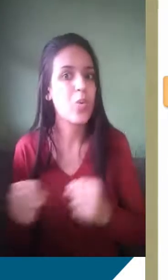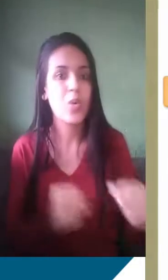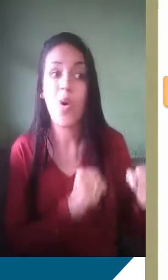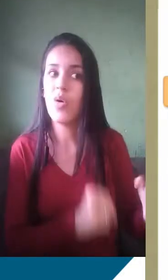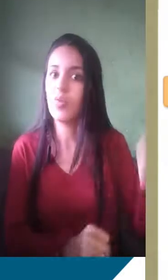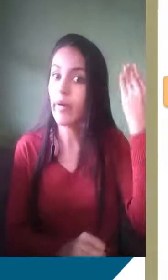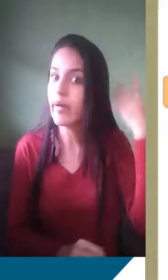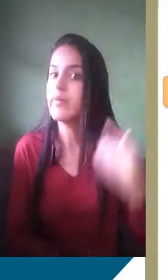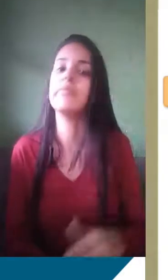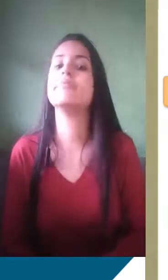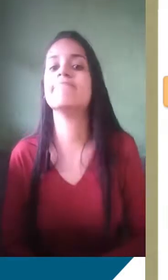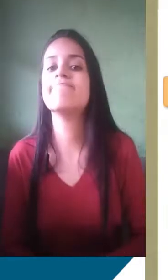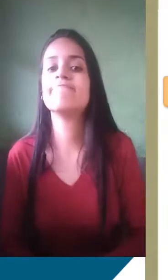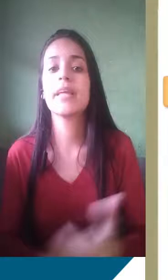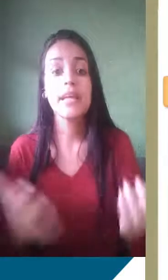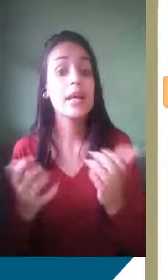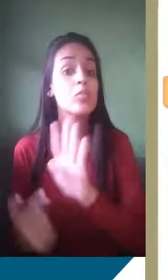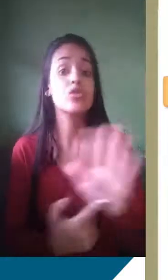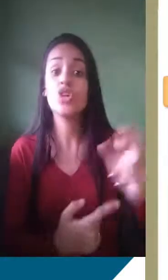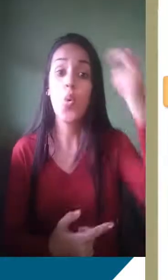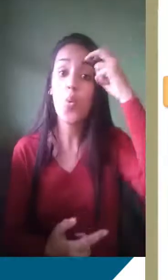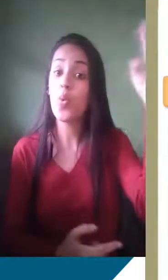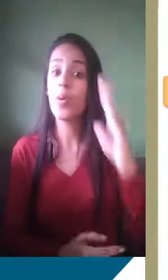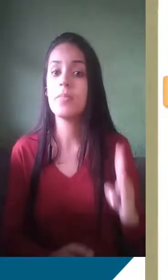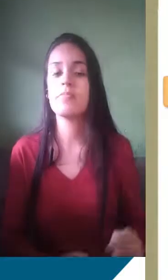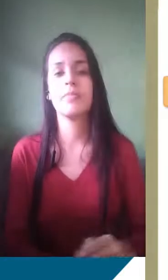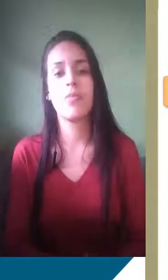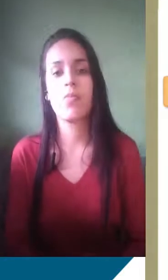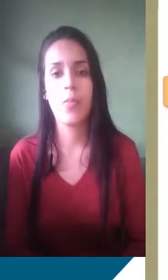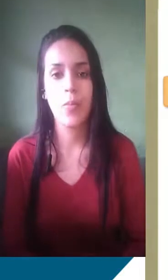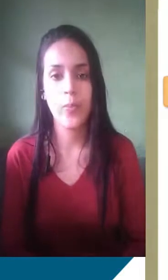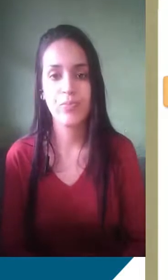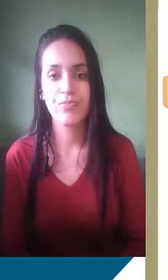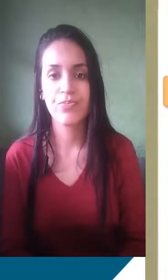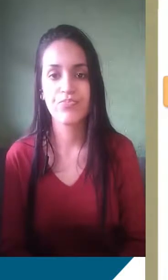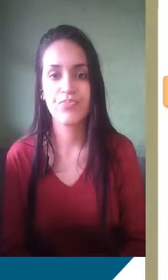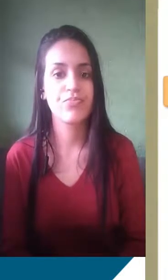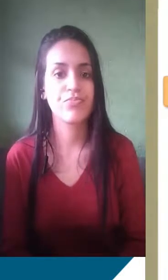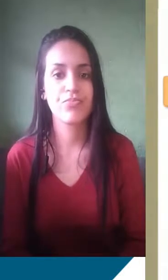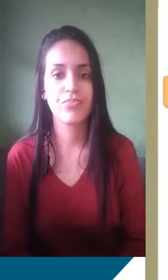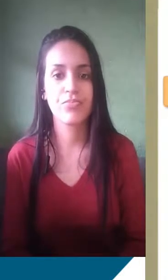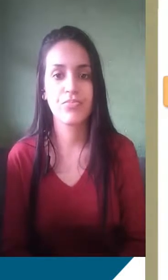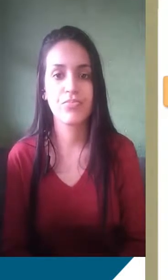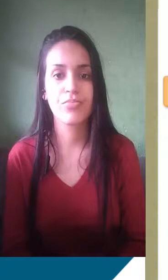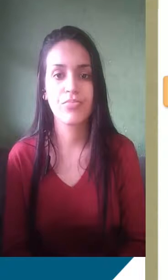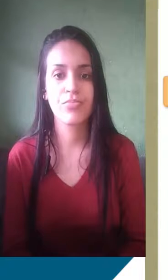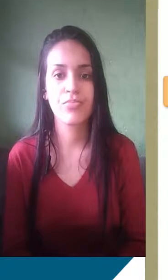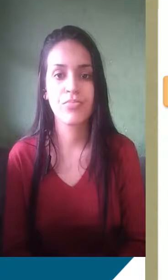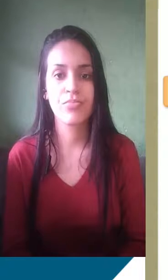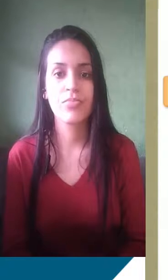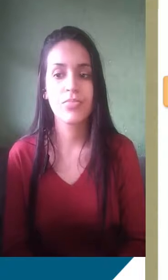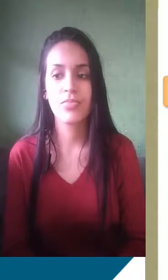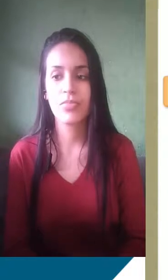as tentativas de mapear a identidade cultural do país. Aqui há um destaque para figuras